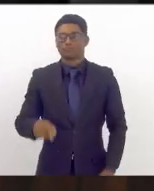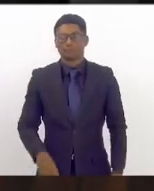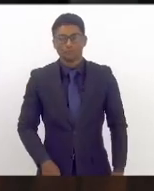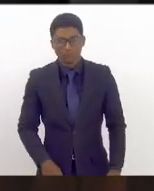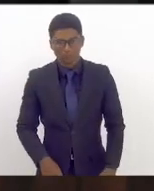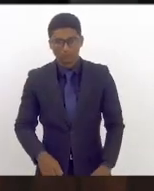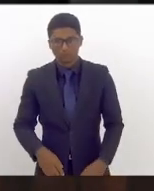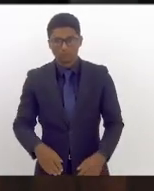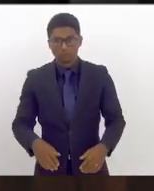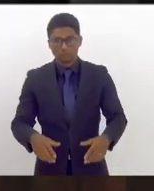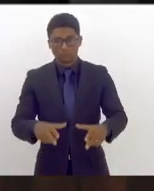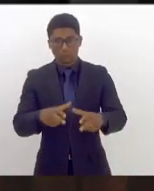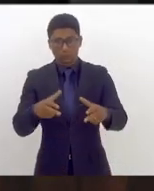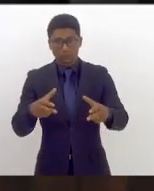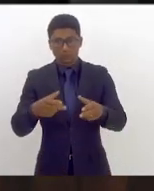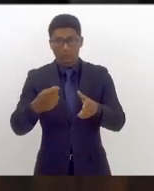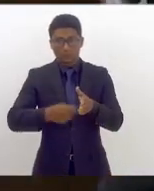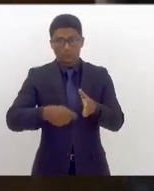Paulo